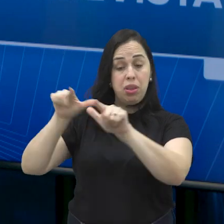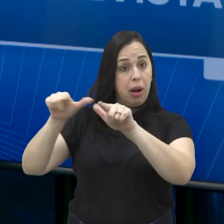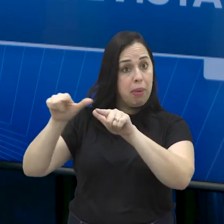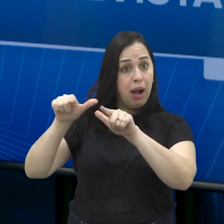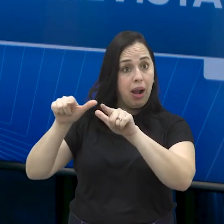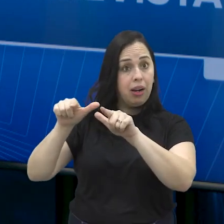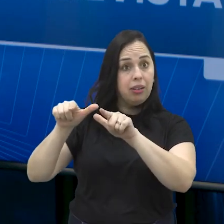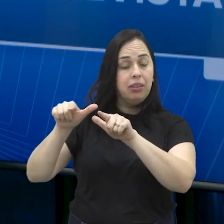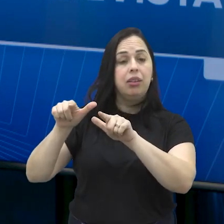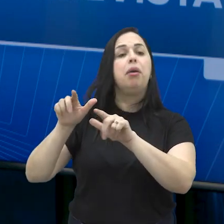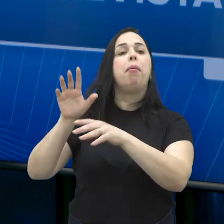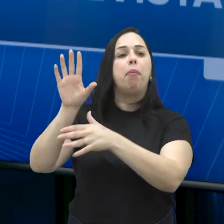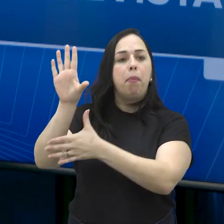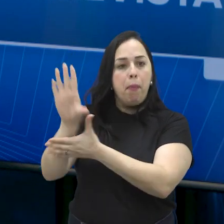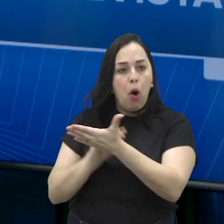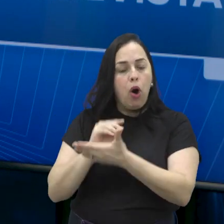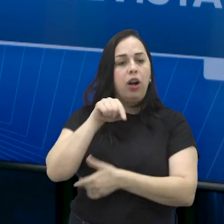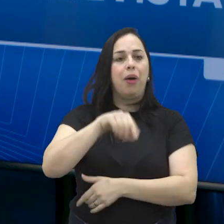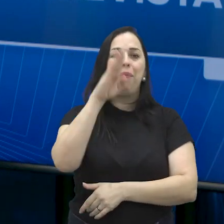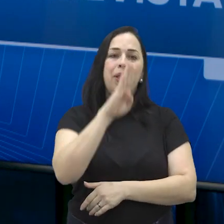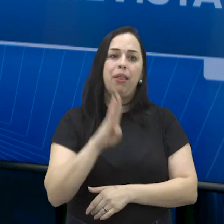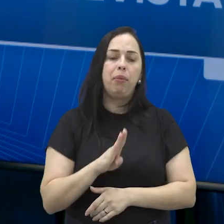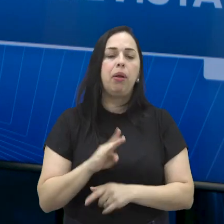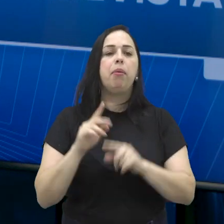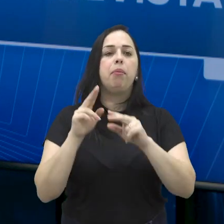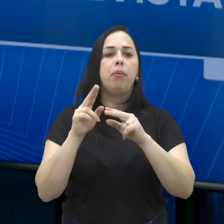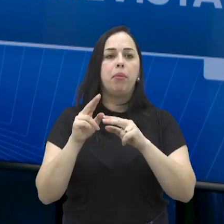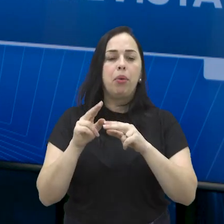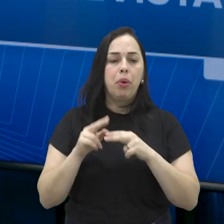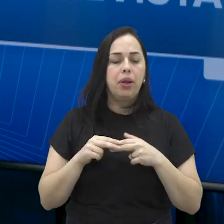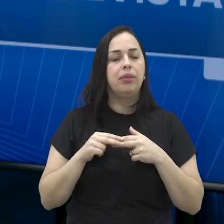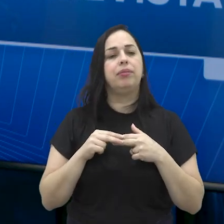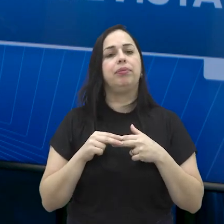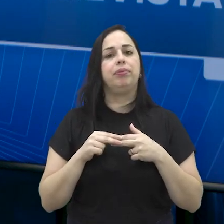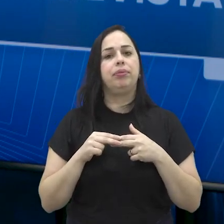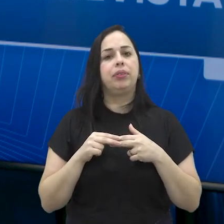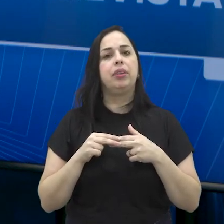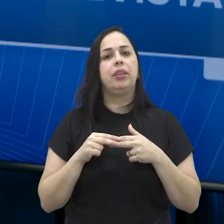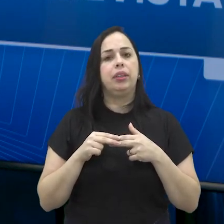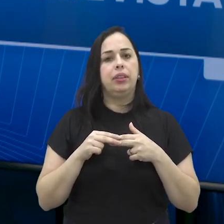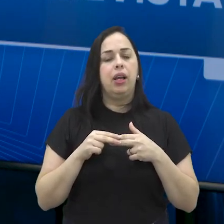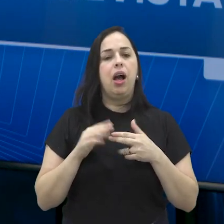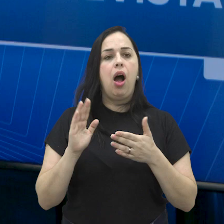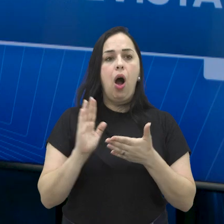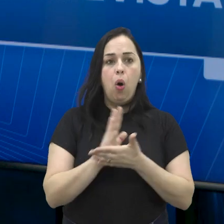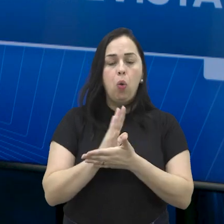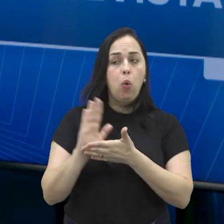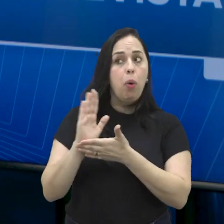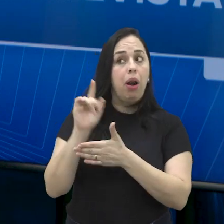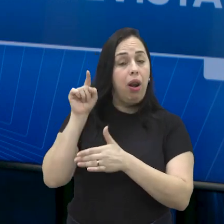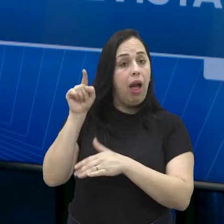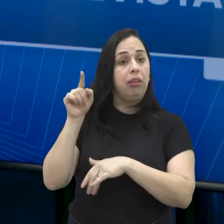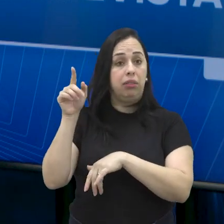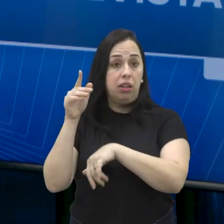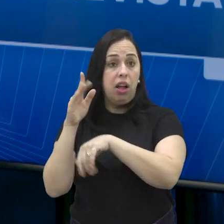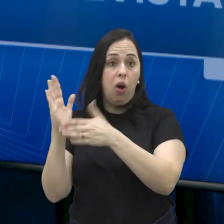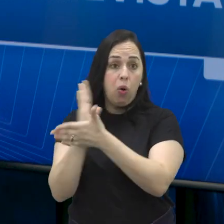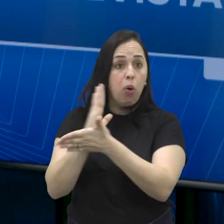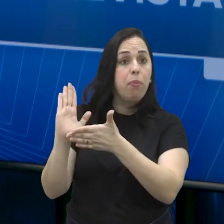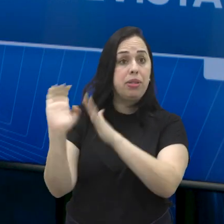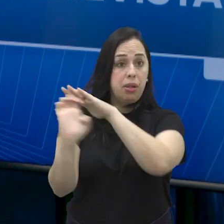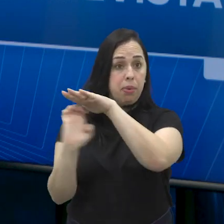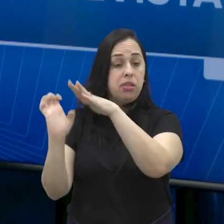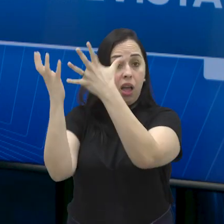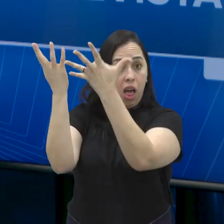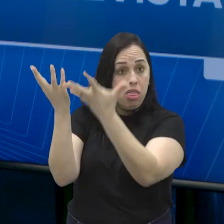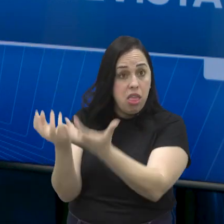e aí, claro, em prática em algumas empresas. E muitas empresas aderiram. Por quê? Foi